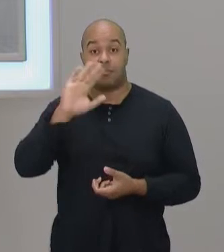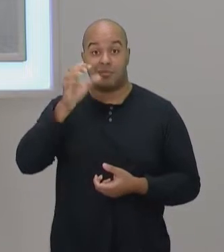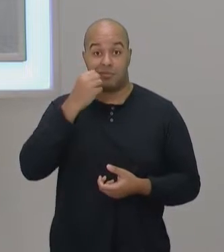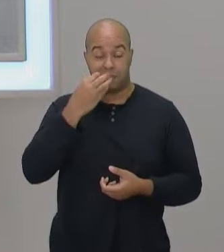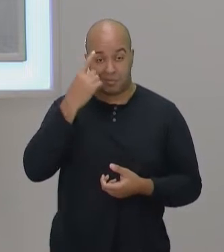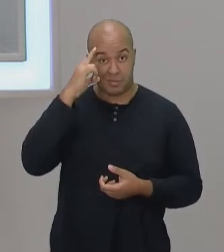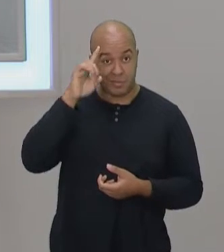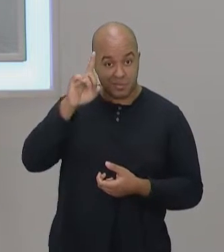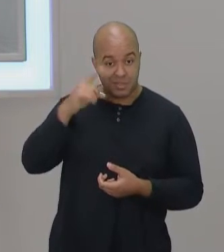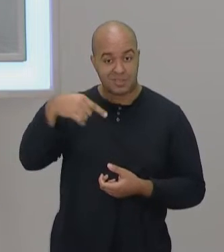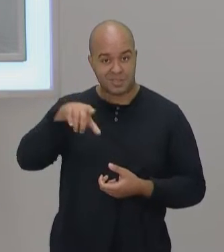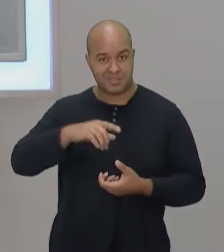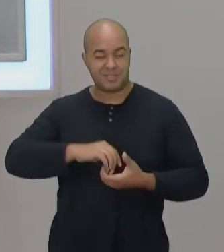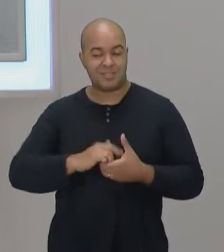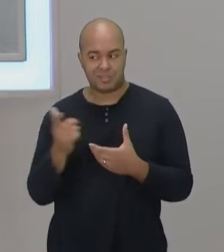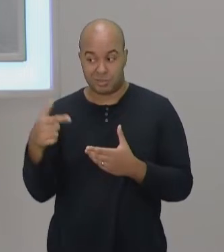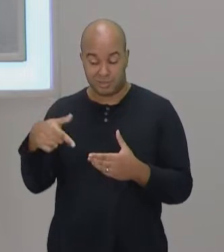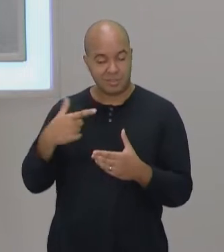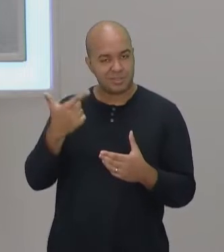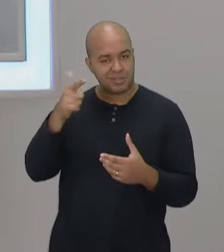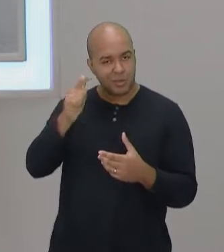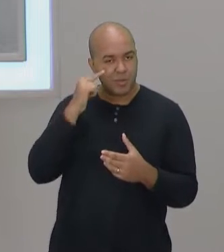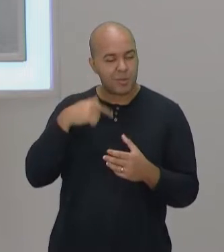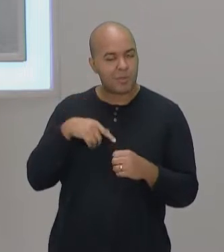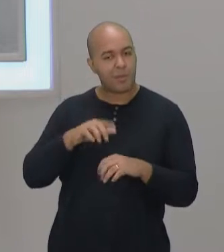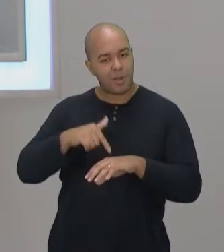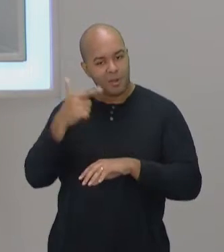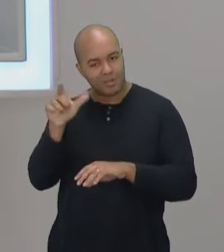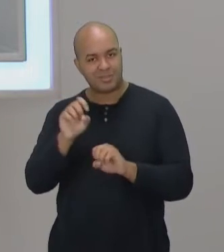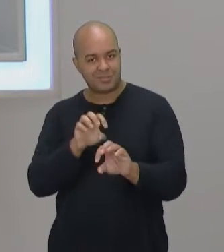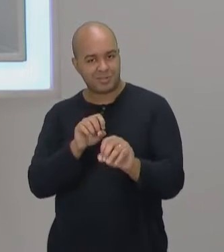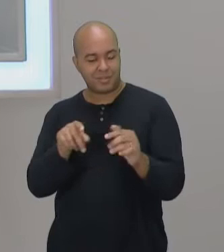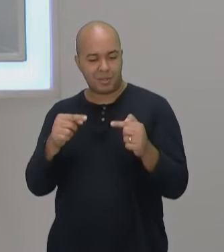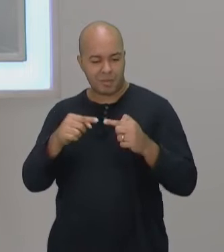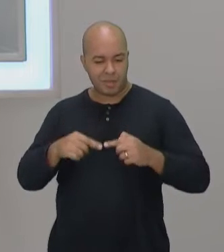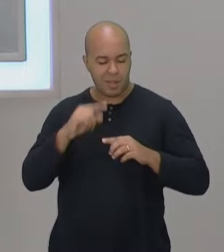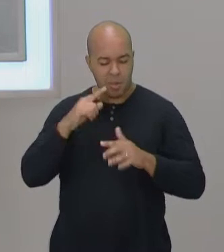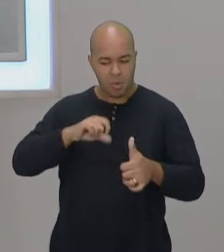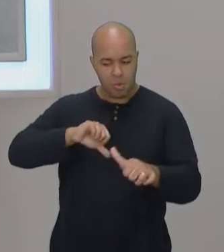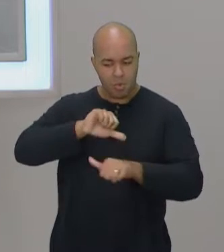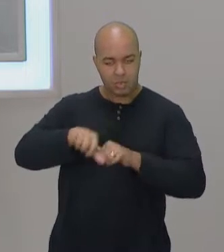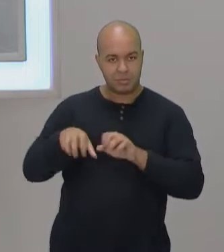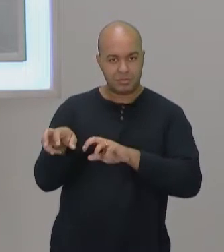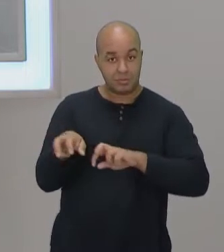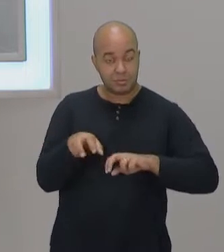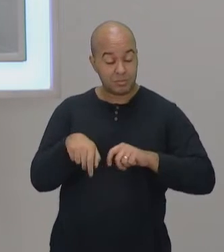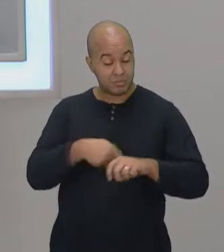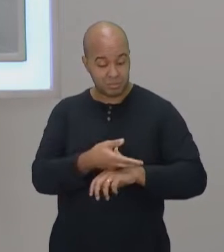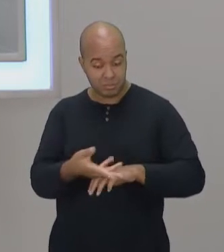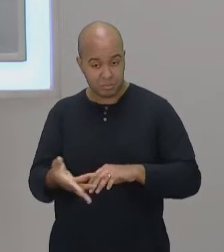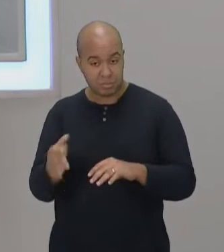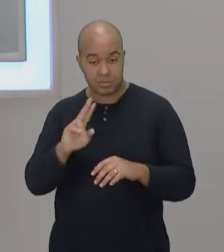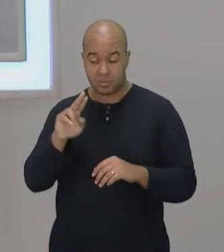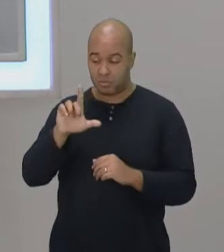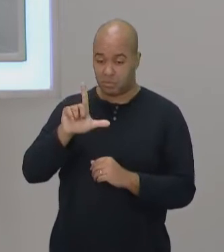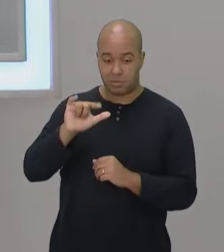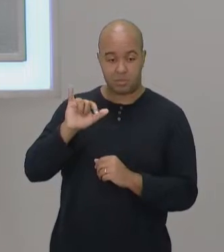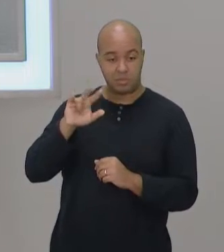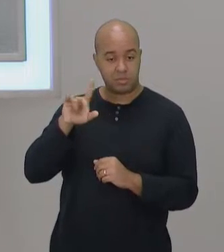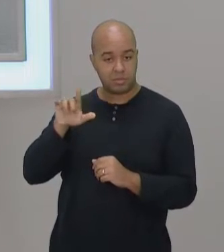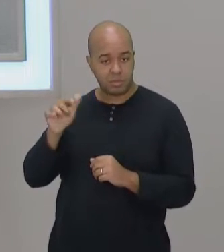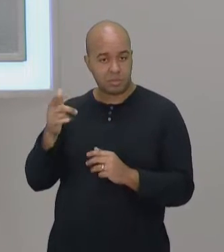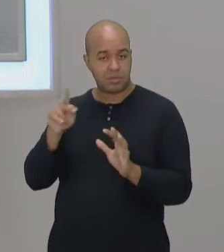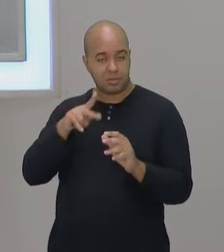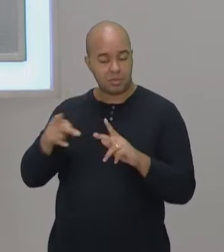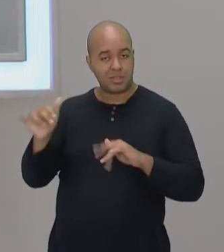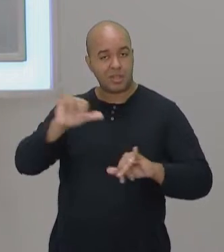Olá, bom dia. Estamos aqui mais uma vez para mais uma aula sobre as transformações do solo. Meu nome é Luiz, eu sou professor